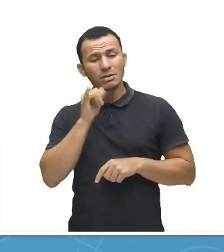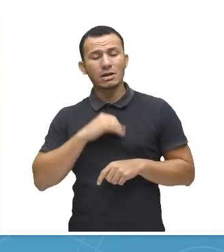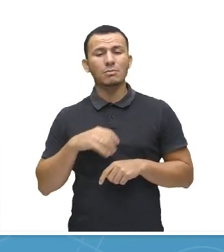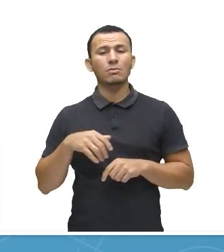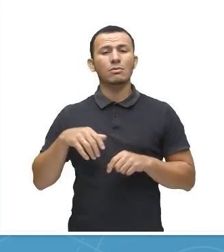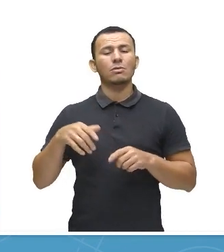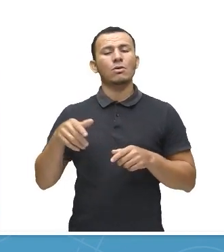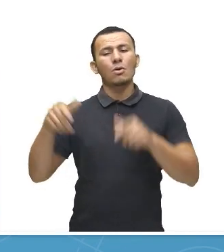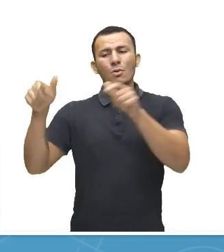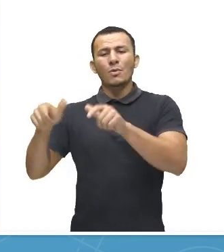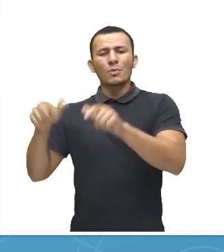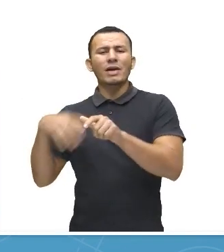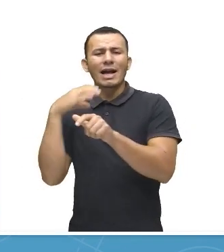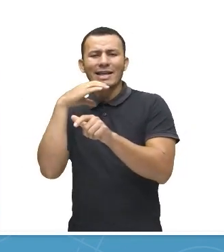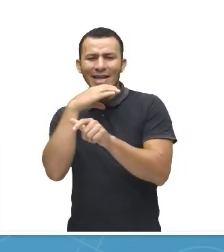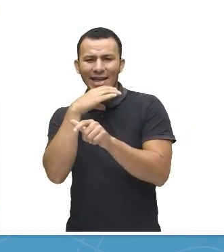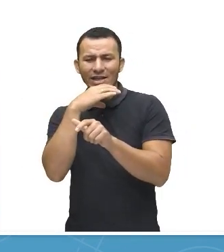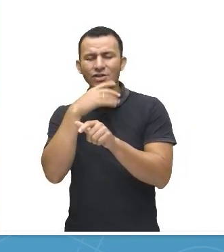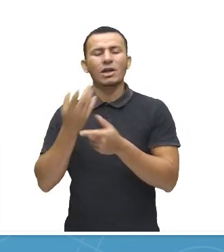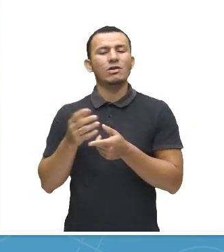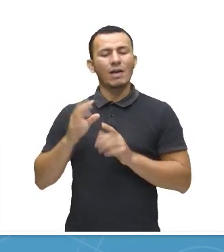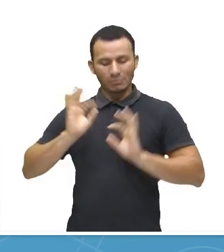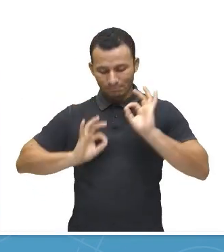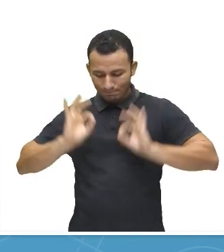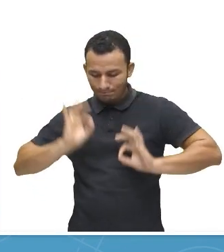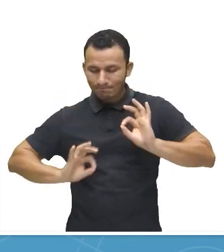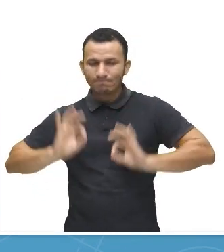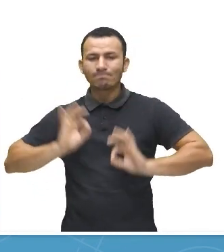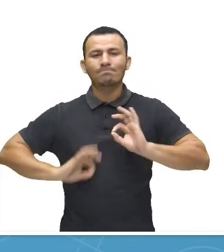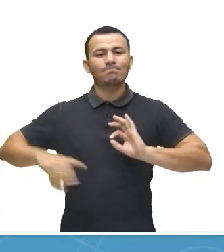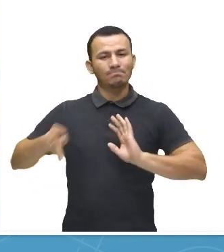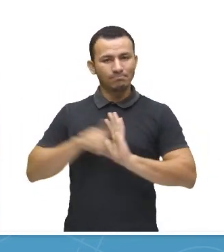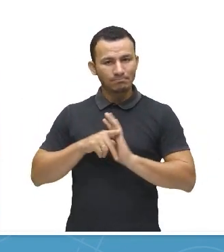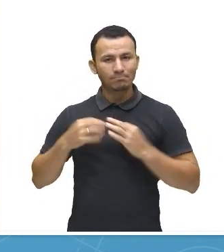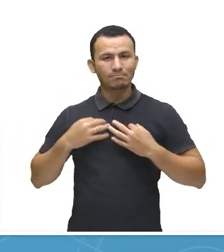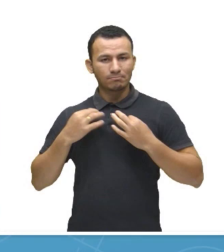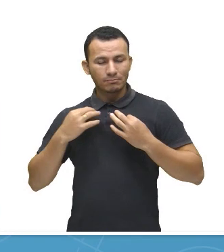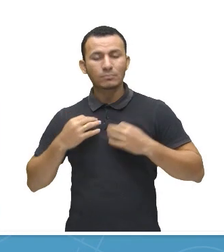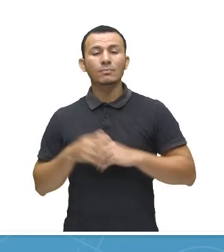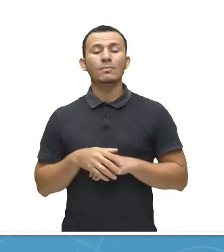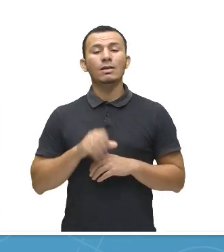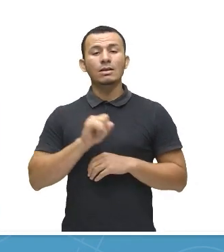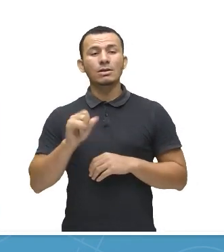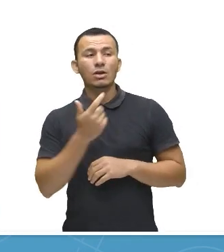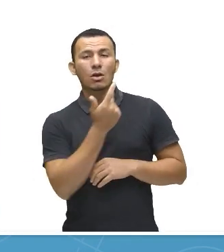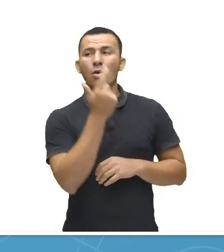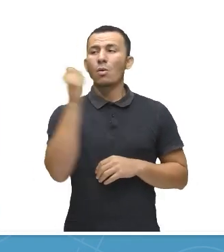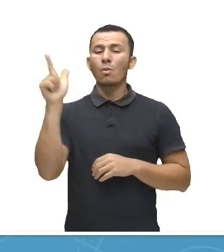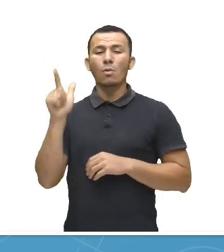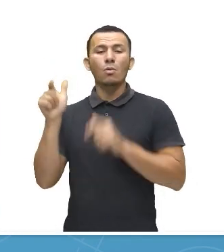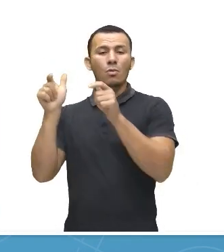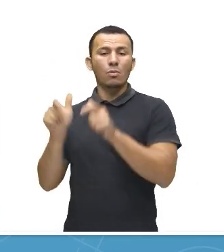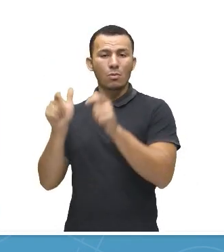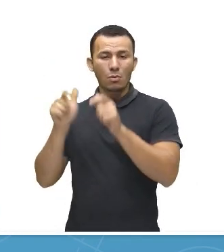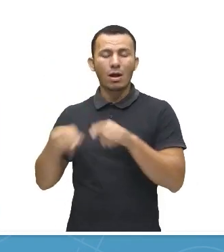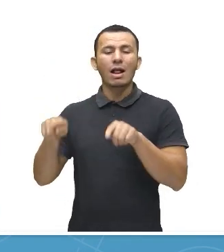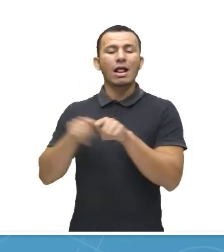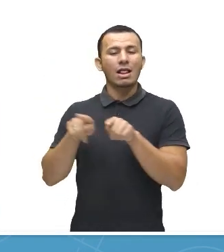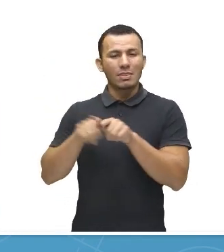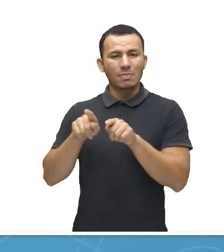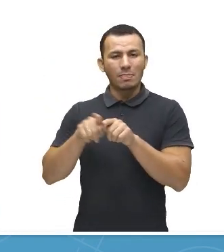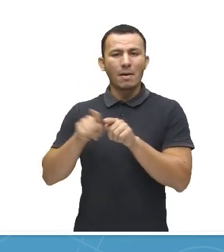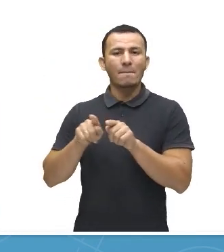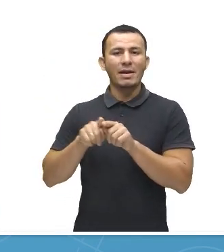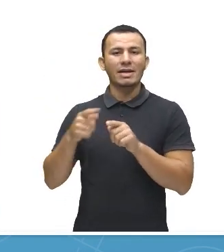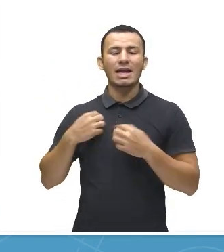quente, a gente se arruma propriamente para isso. Se a gente vai em outro lugar, a reatividade também é responsável por